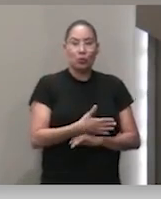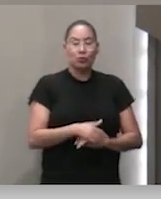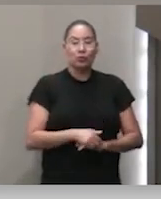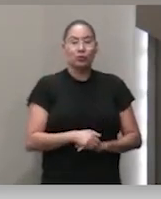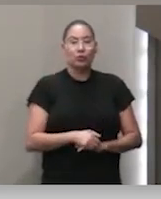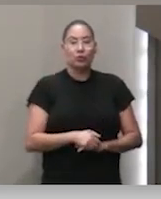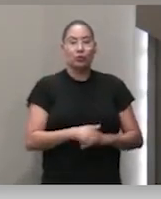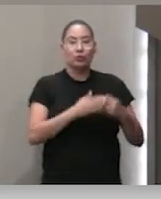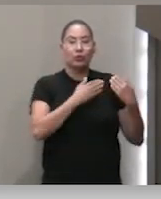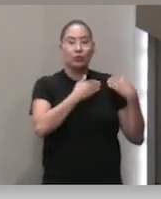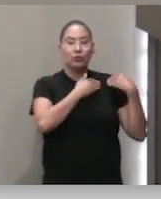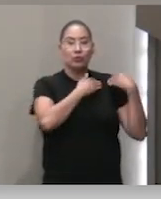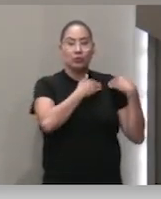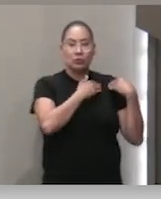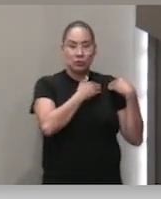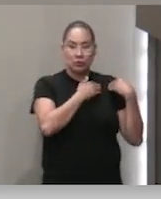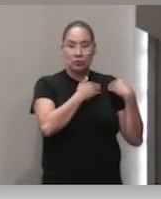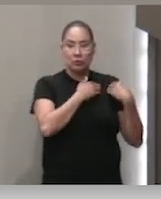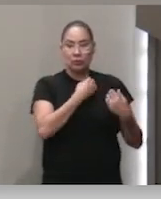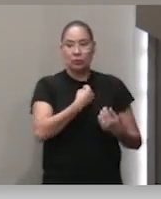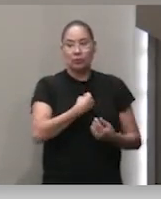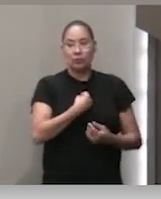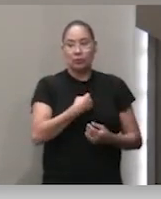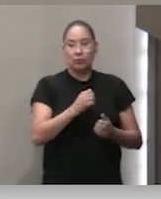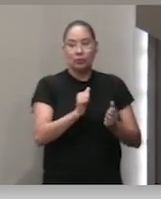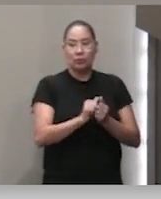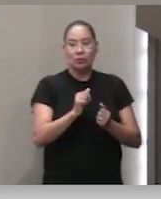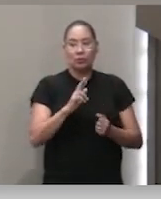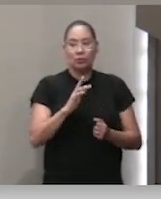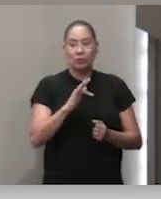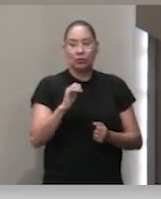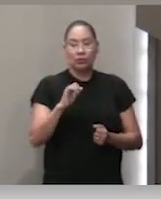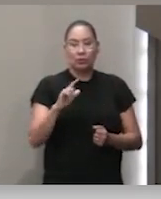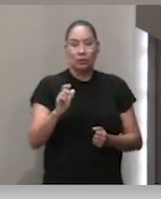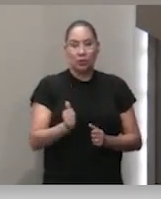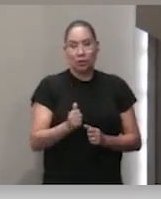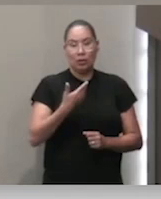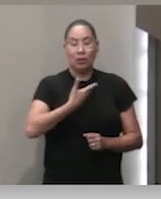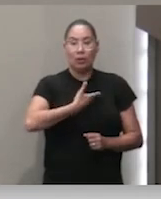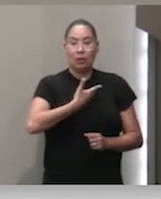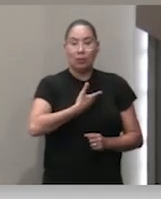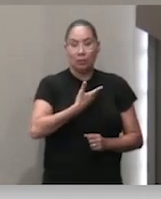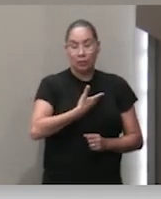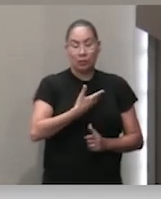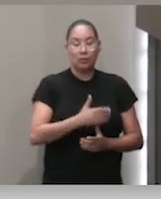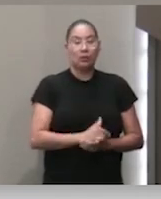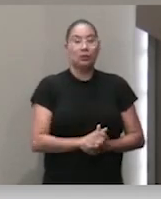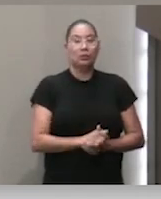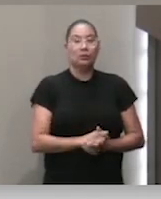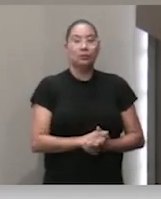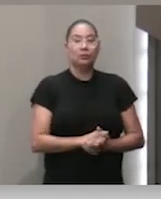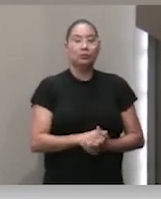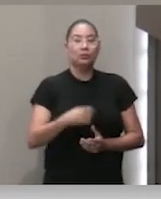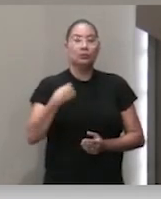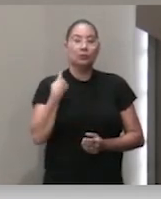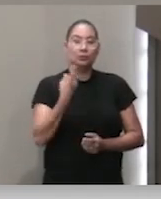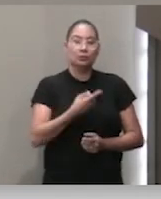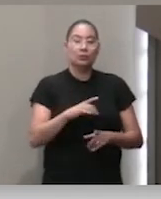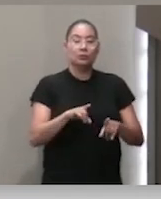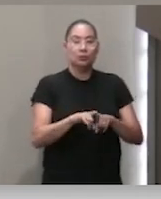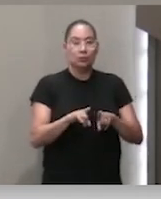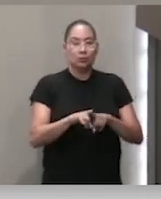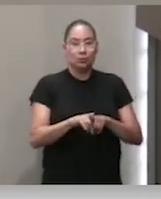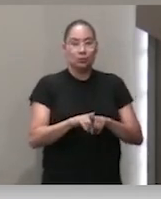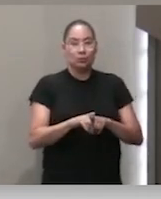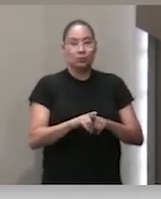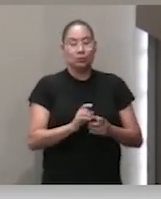novo cargo, né, assumir lá com a doutora Rafaela, que é uma grande amiga nossa aí, e dizer que nós colocamos lá